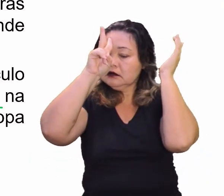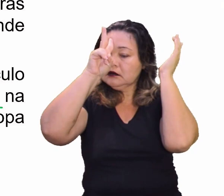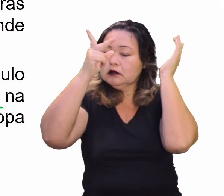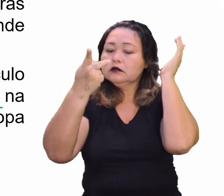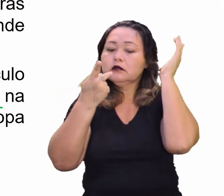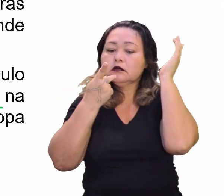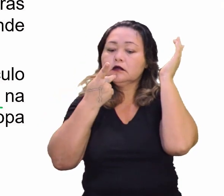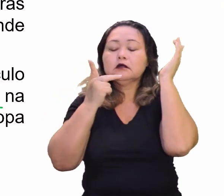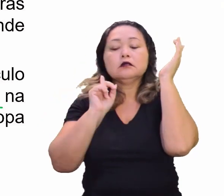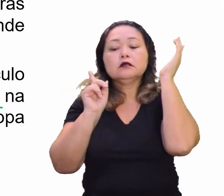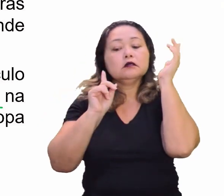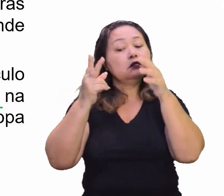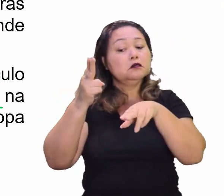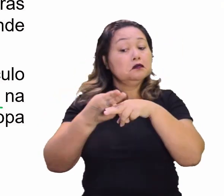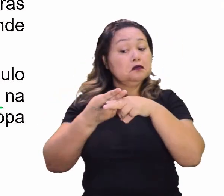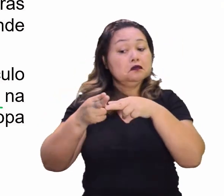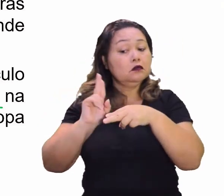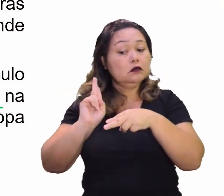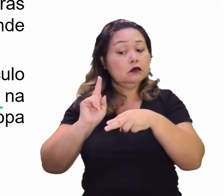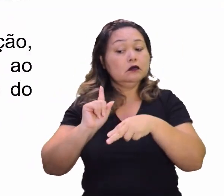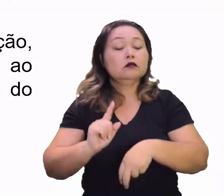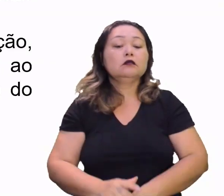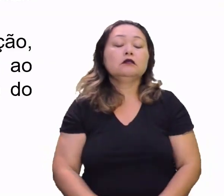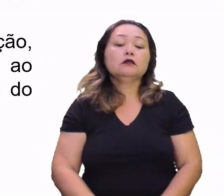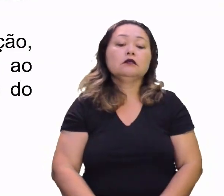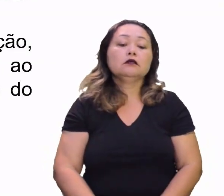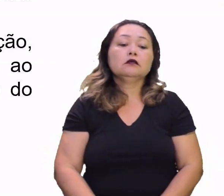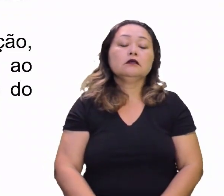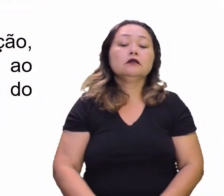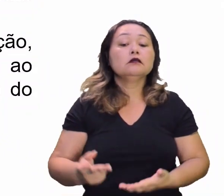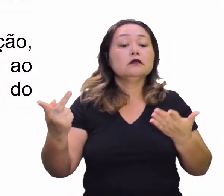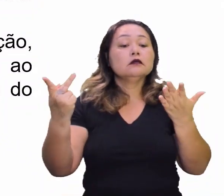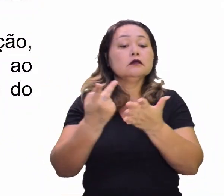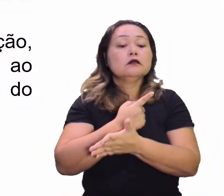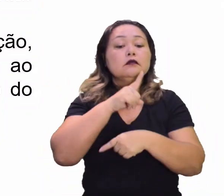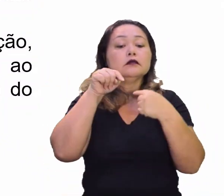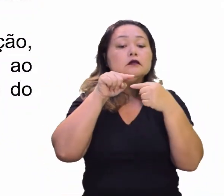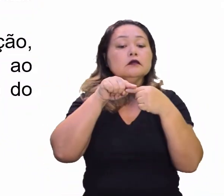falou em borracha, não falando do cacau. Beleza? Vamos ver o que está errado